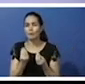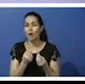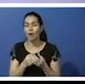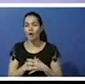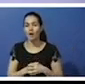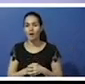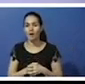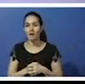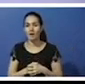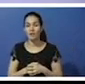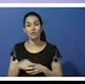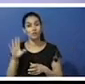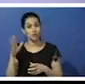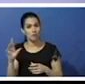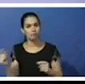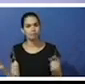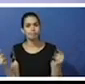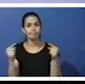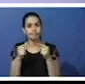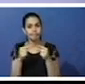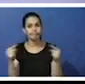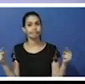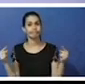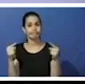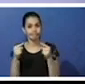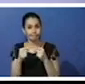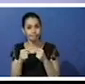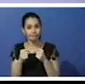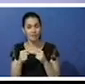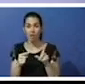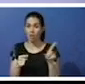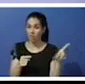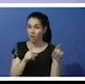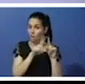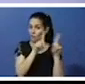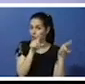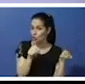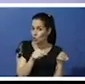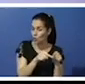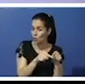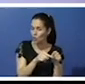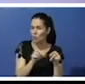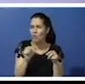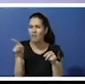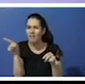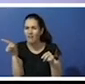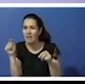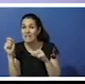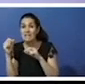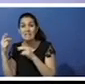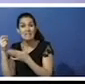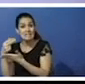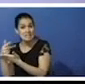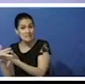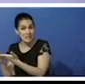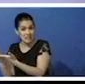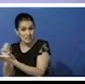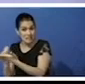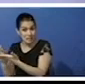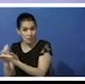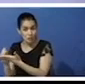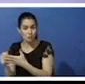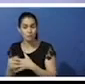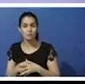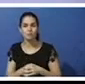consegue relacionar o que acontece nessa figura com o que eu estou perguntando. Vamos lá? O